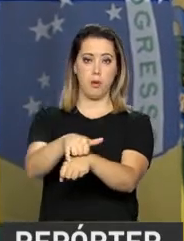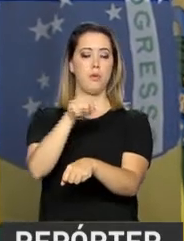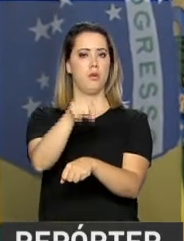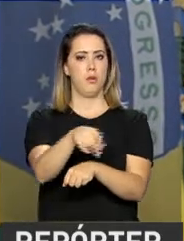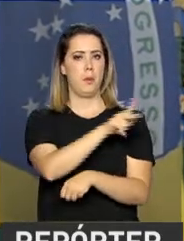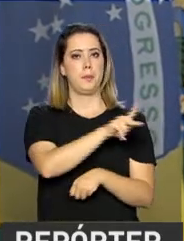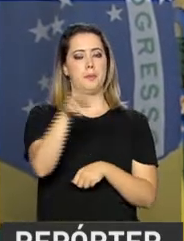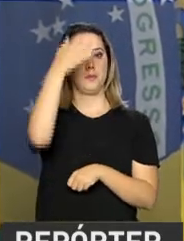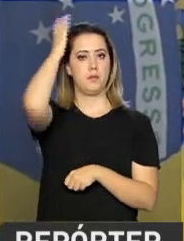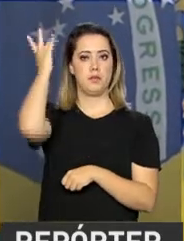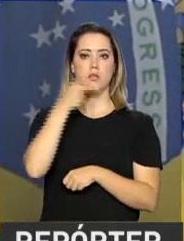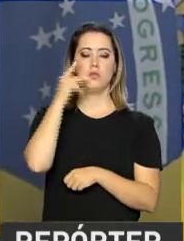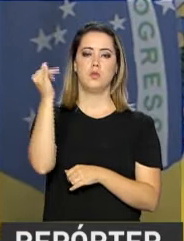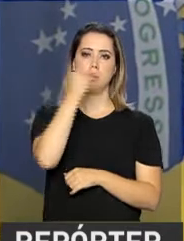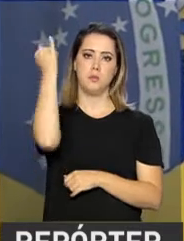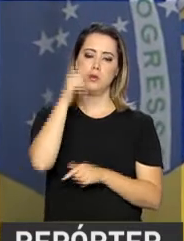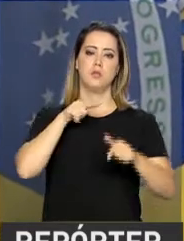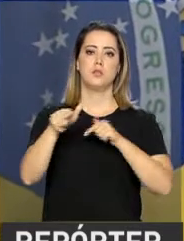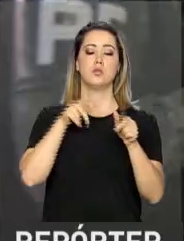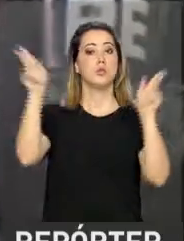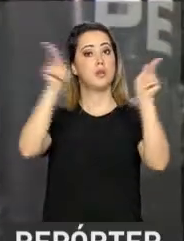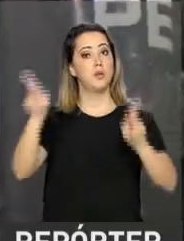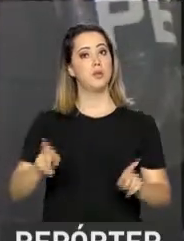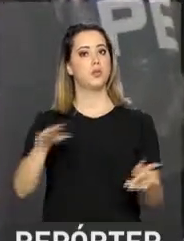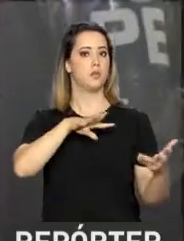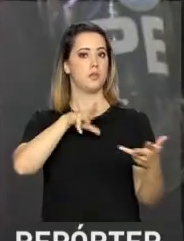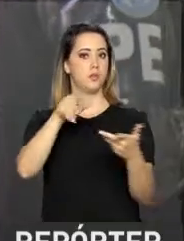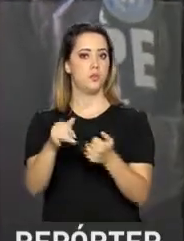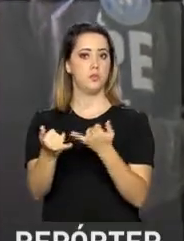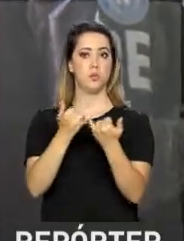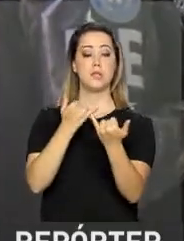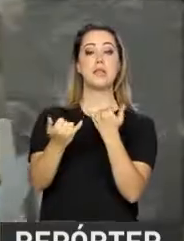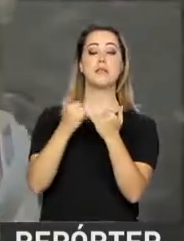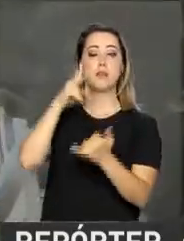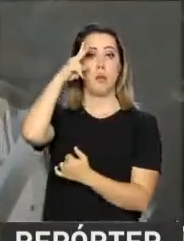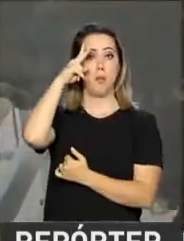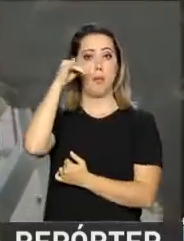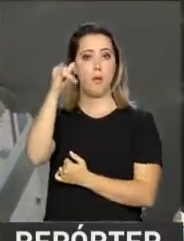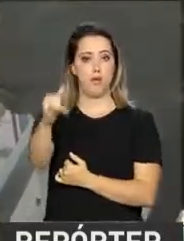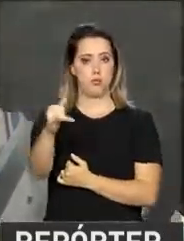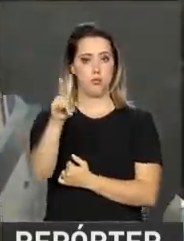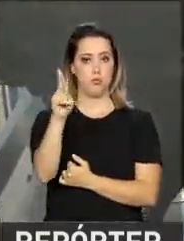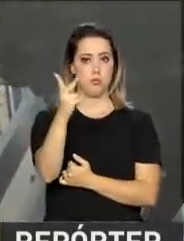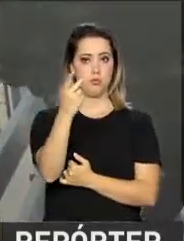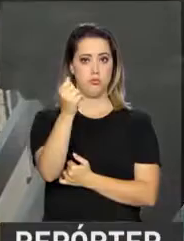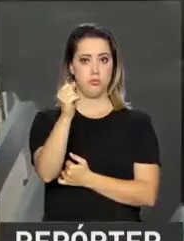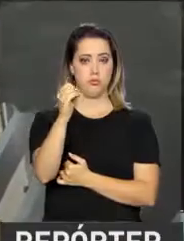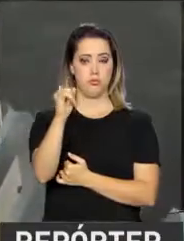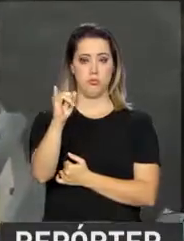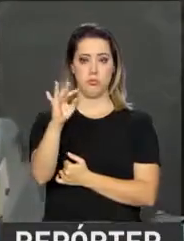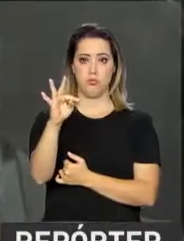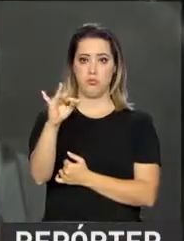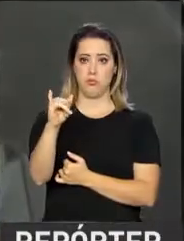brasil em missões de paz no exterior como no haiti a missão das nações unidas para estabilização do haiti contou com a